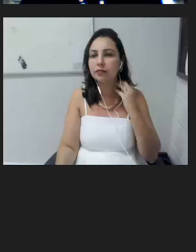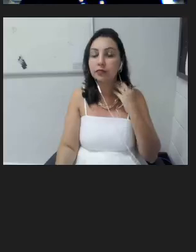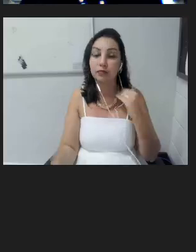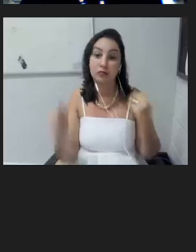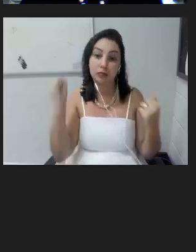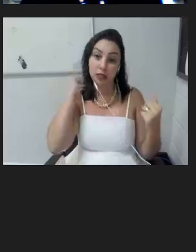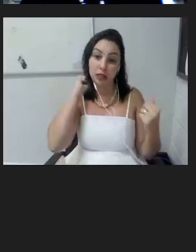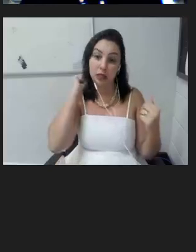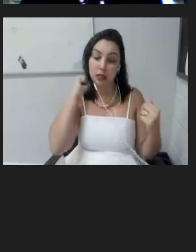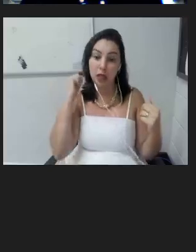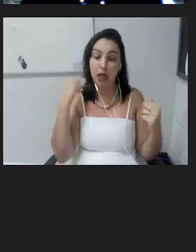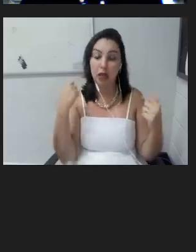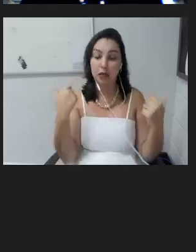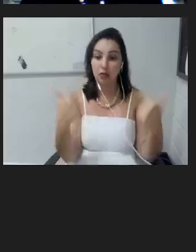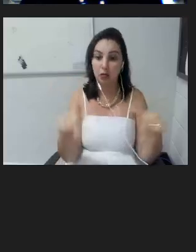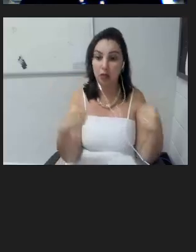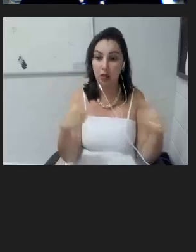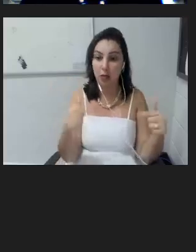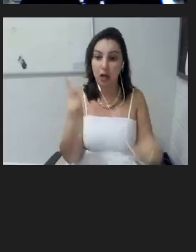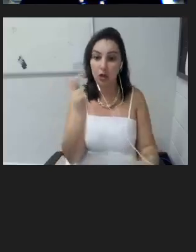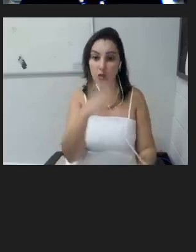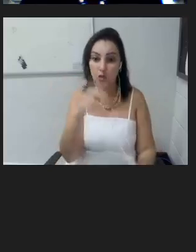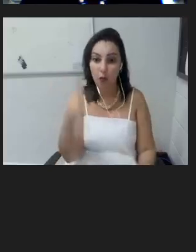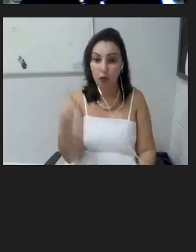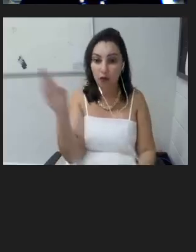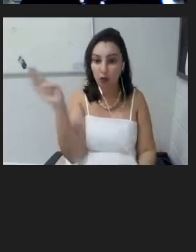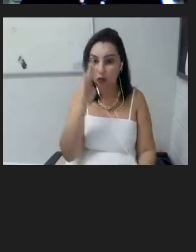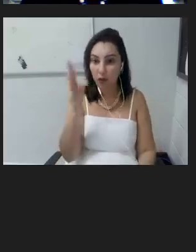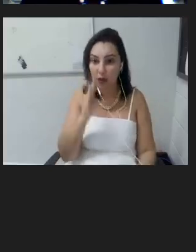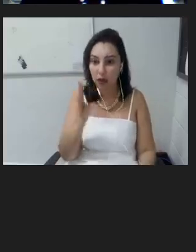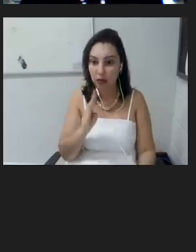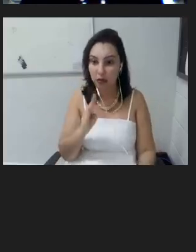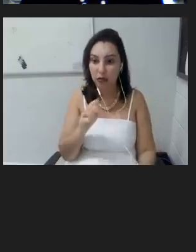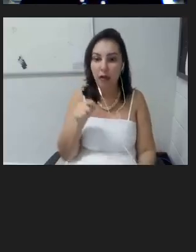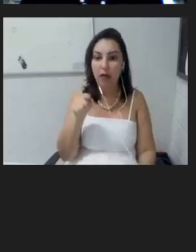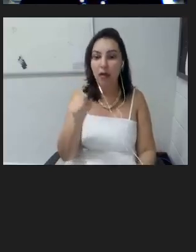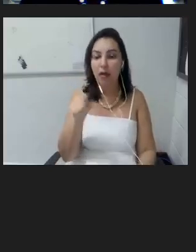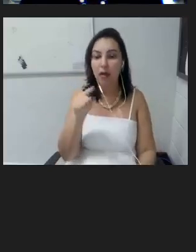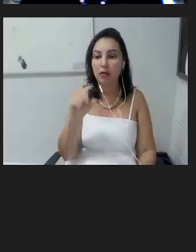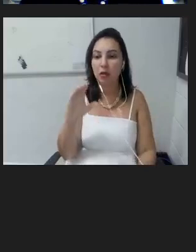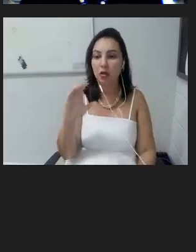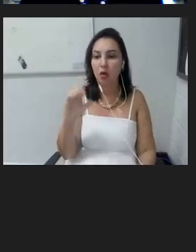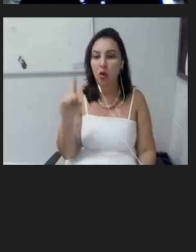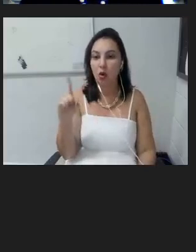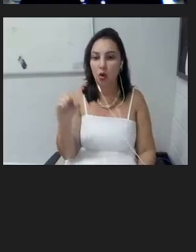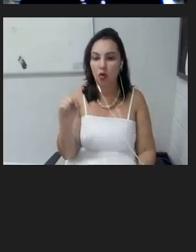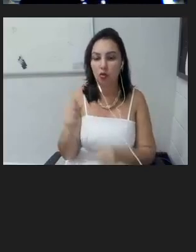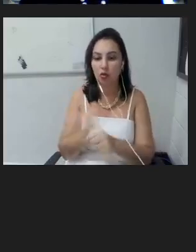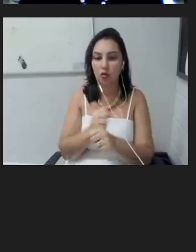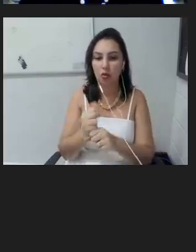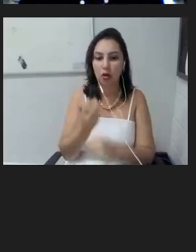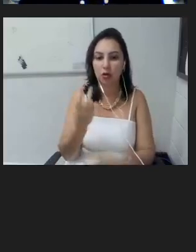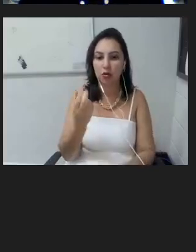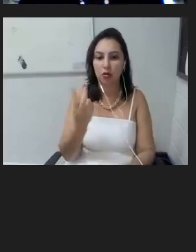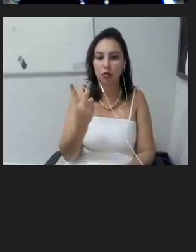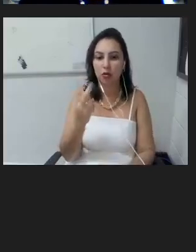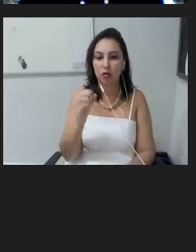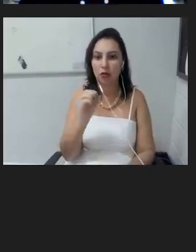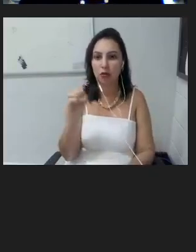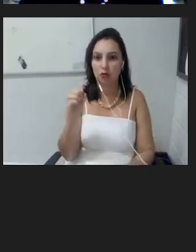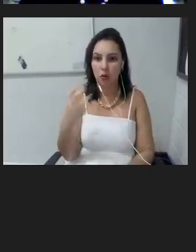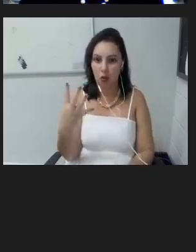do professor no Brasil, e esse é do Vanderlei Gordo, de 2004, ele